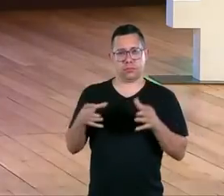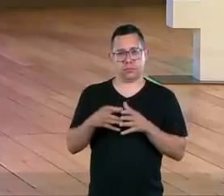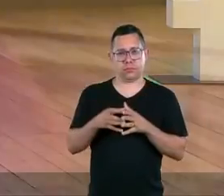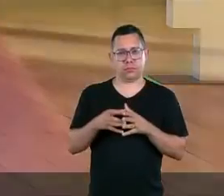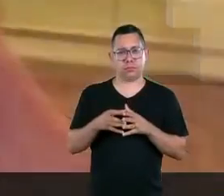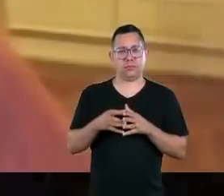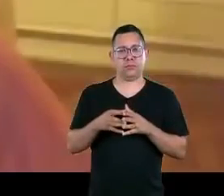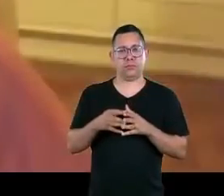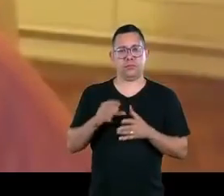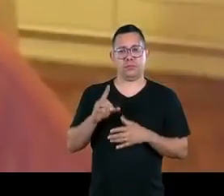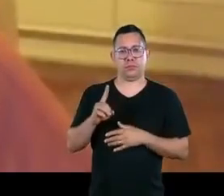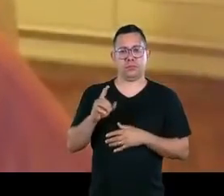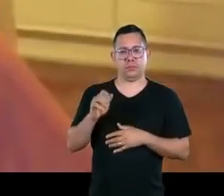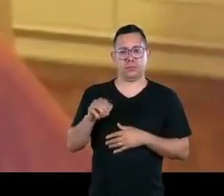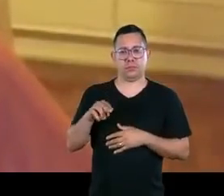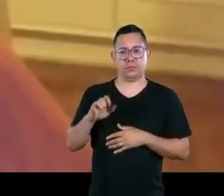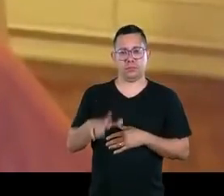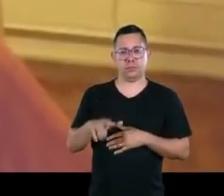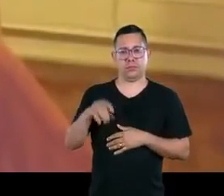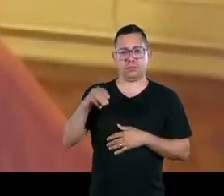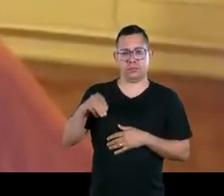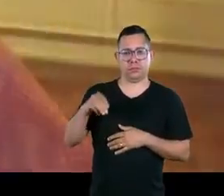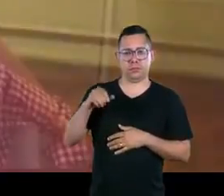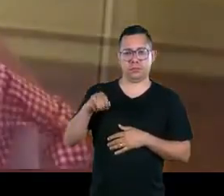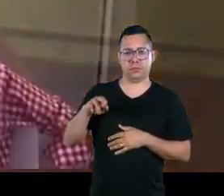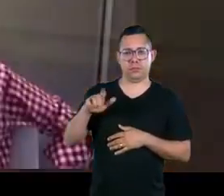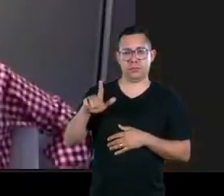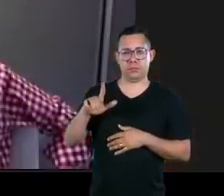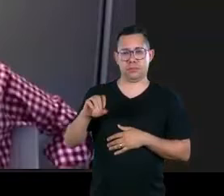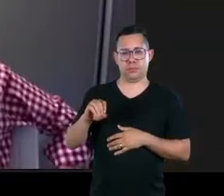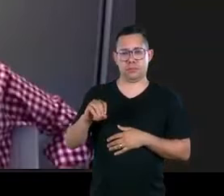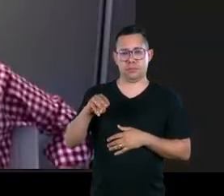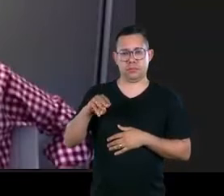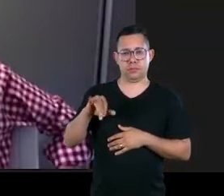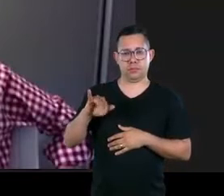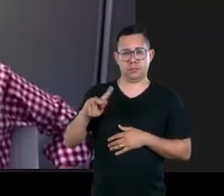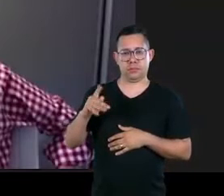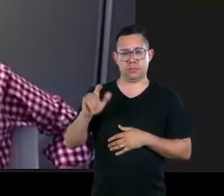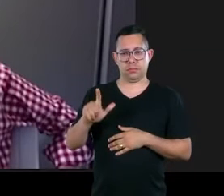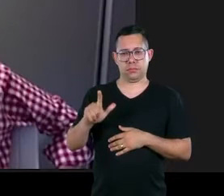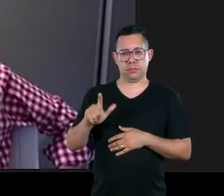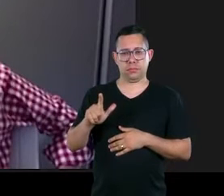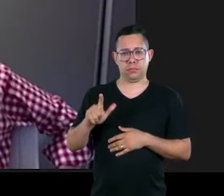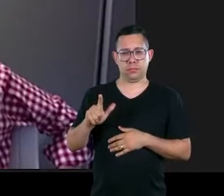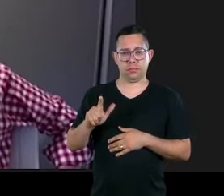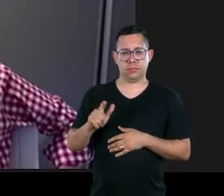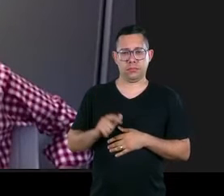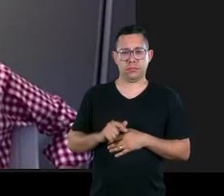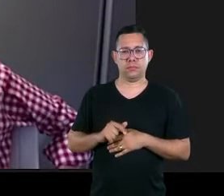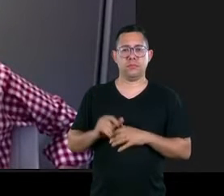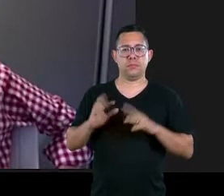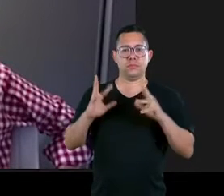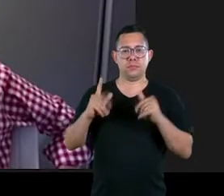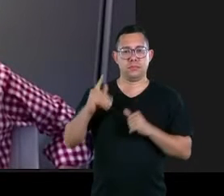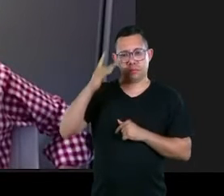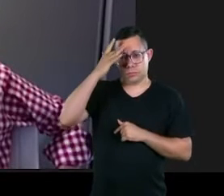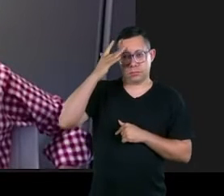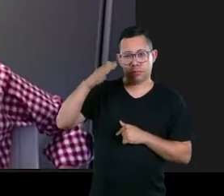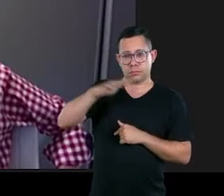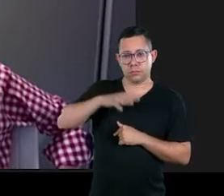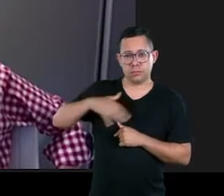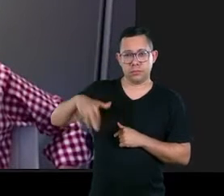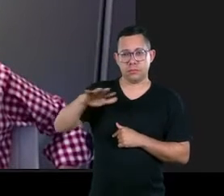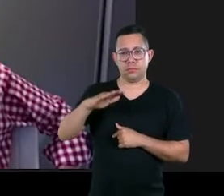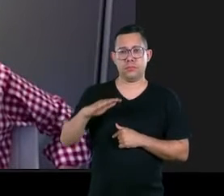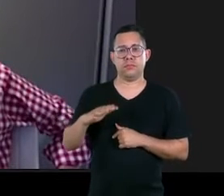mesa, Daniel, Marcelo, Michel, o pessoal que está aí nos bastidores, e